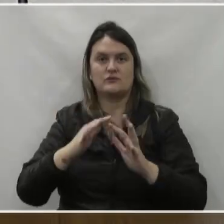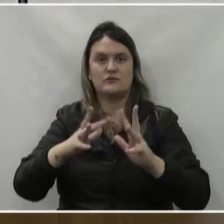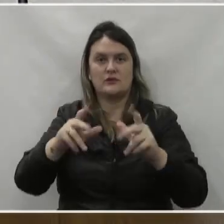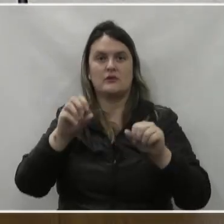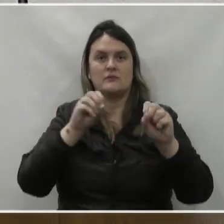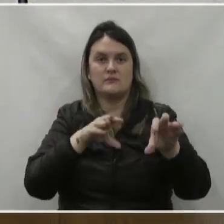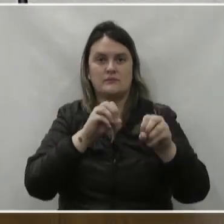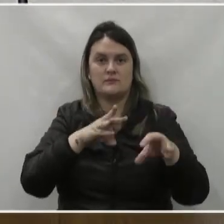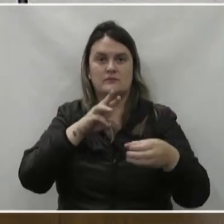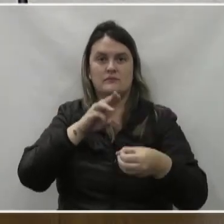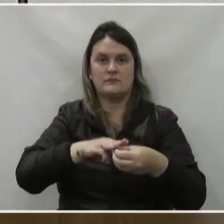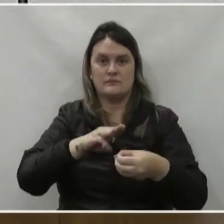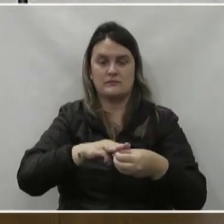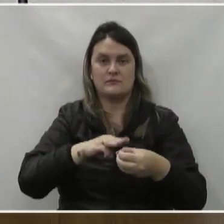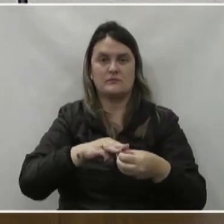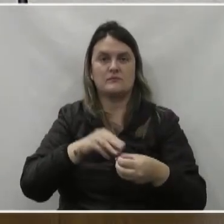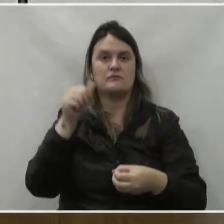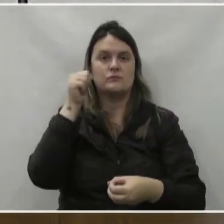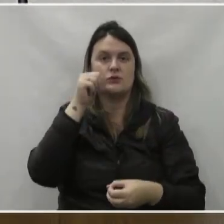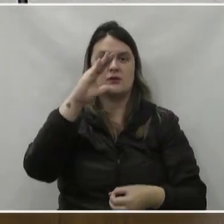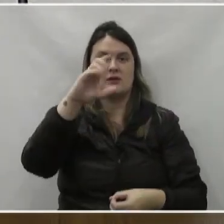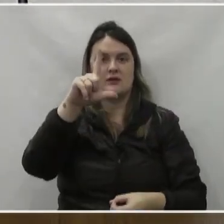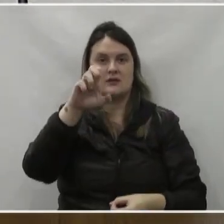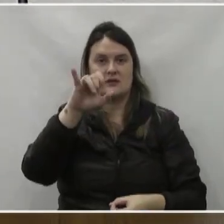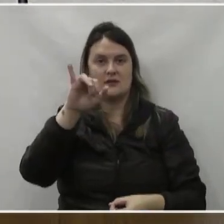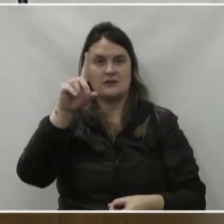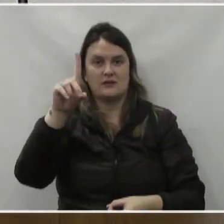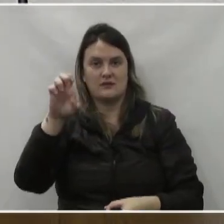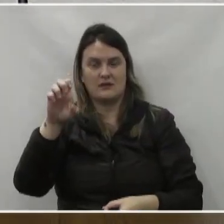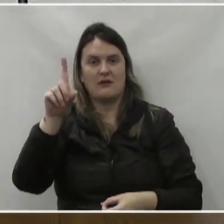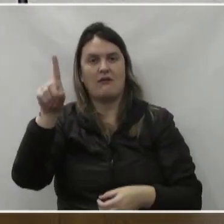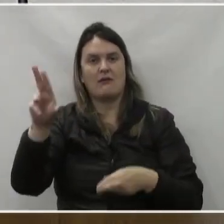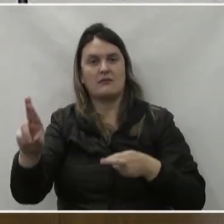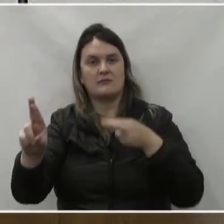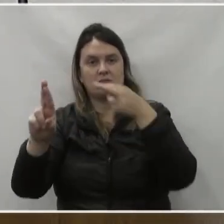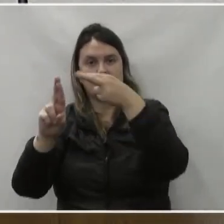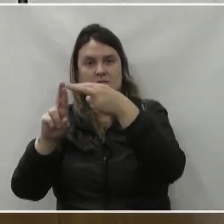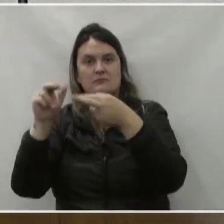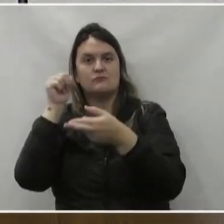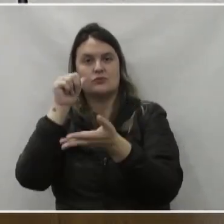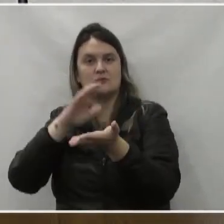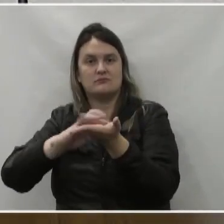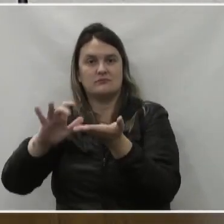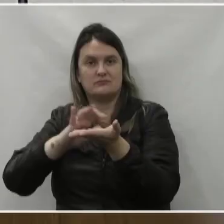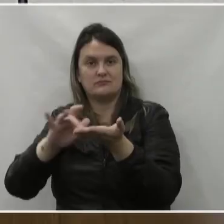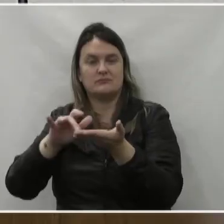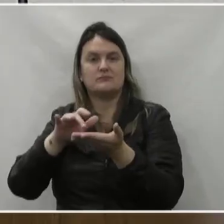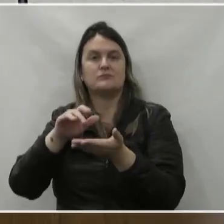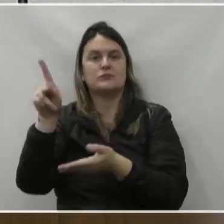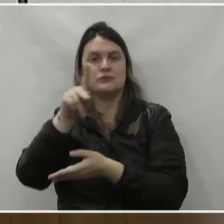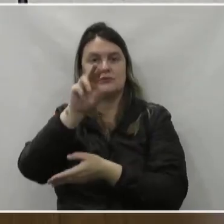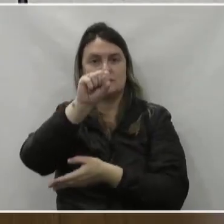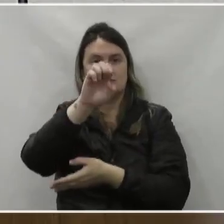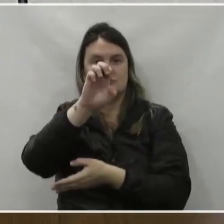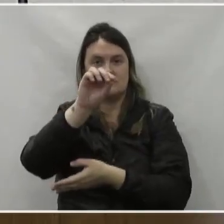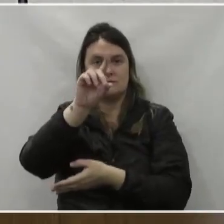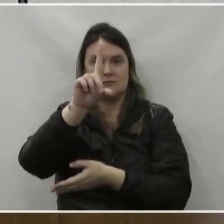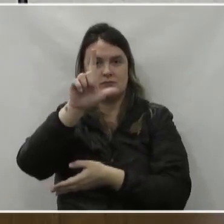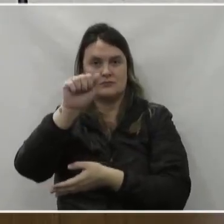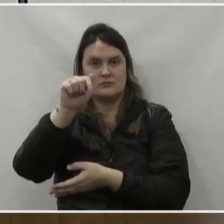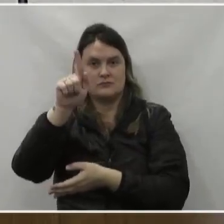Educação Municipal, senhora Cleide Cardoso, que representa hoje a secretária de Educação, senhora Solange